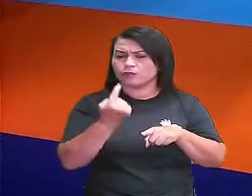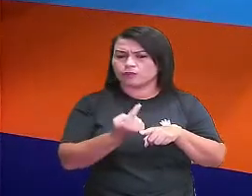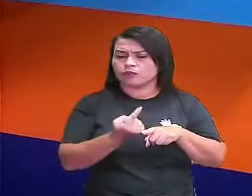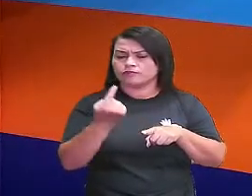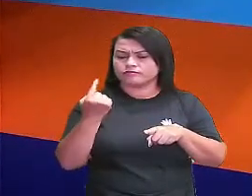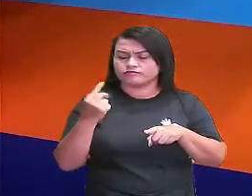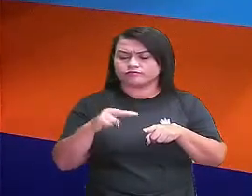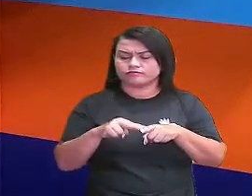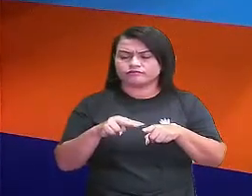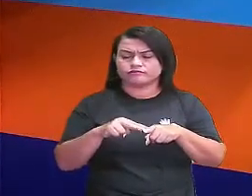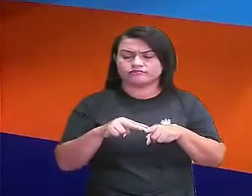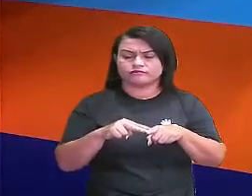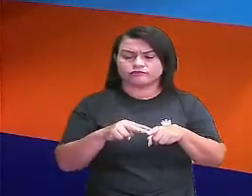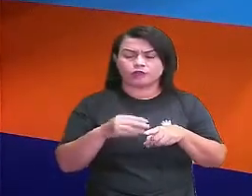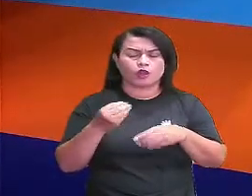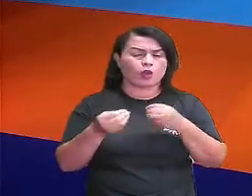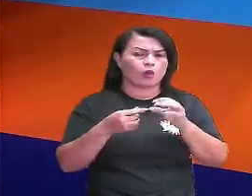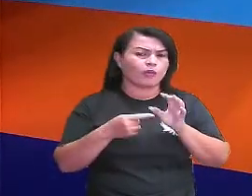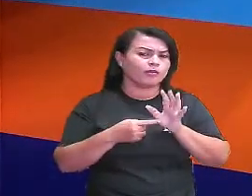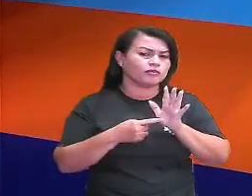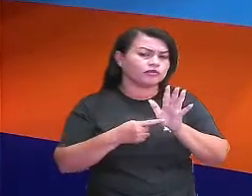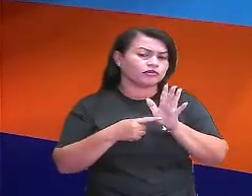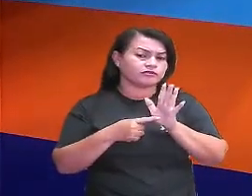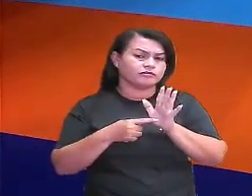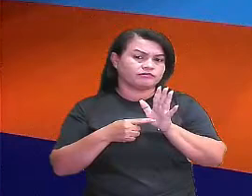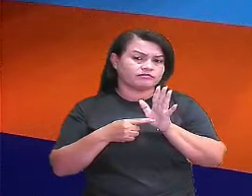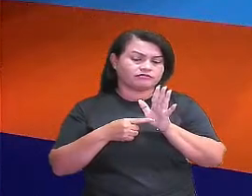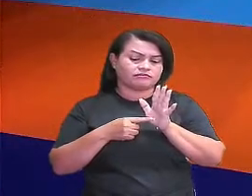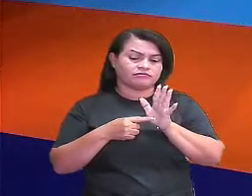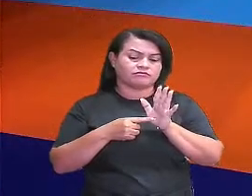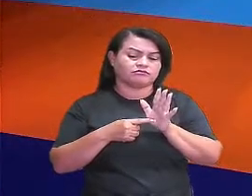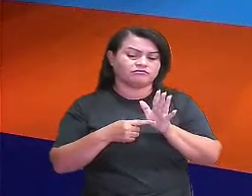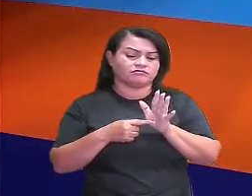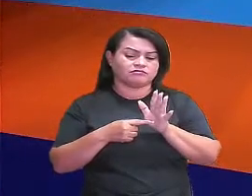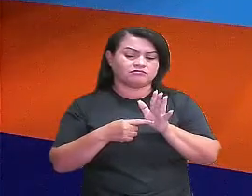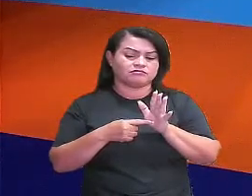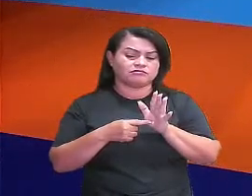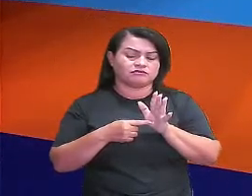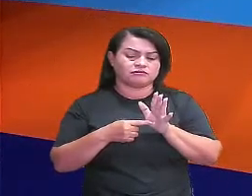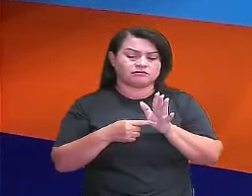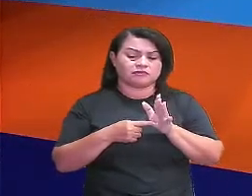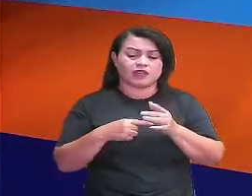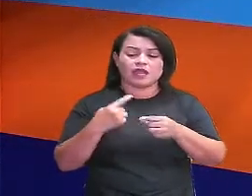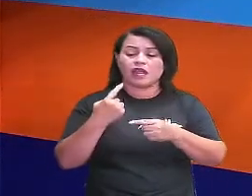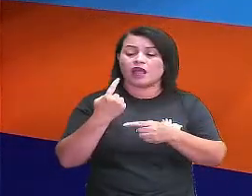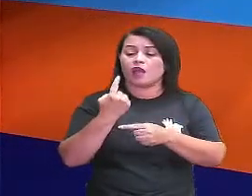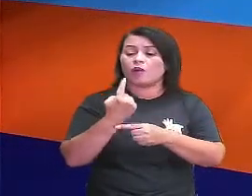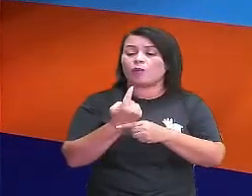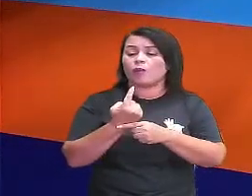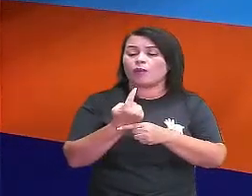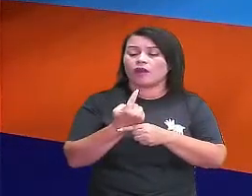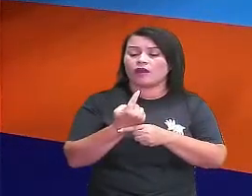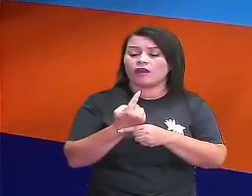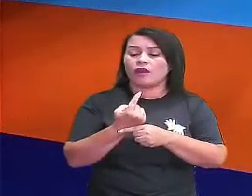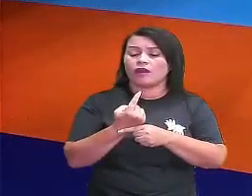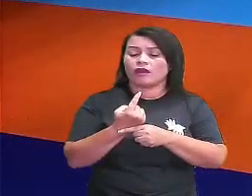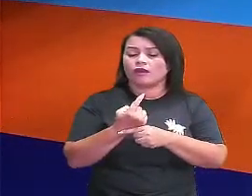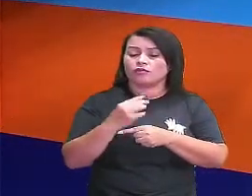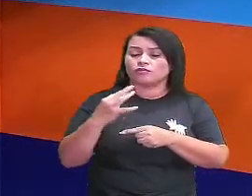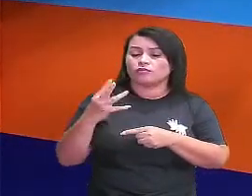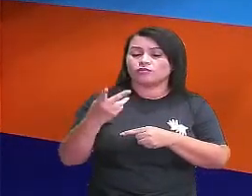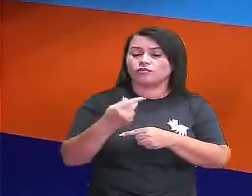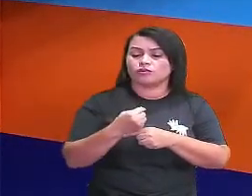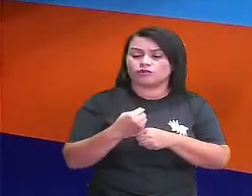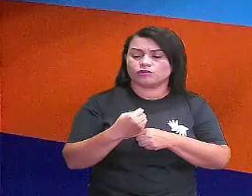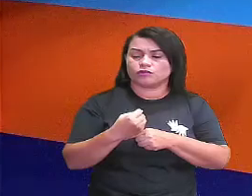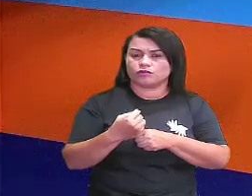daqui, como é que eu representaria isso nessa fração? Ela é uma desse total aqui,